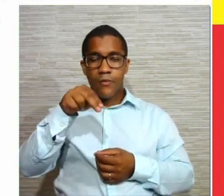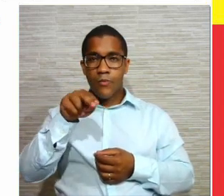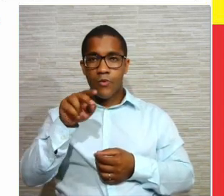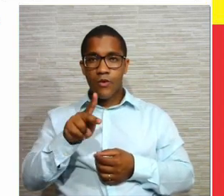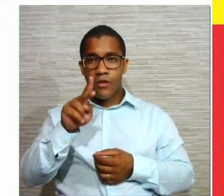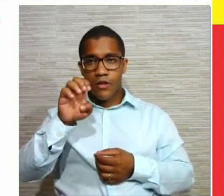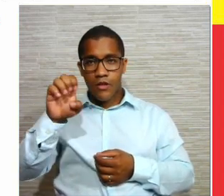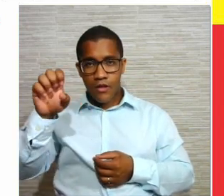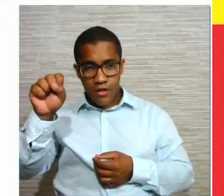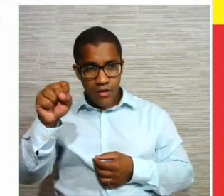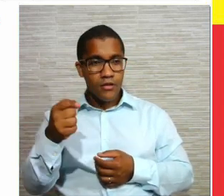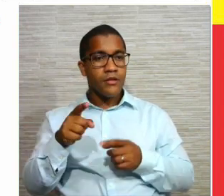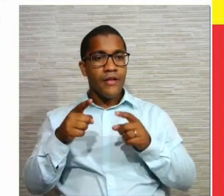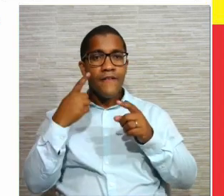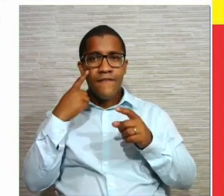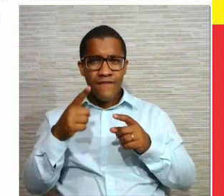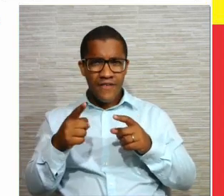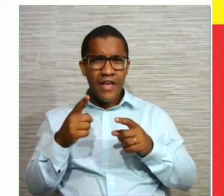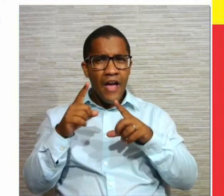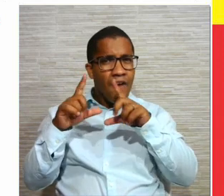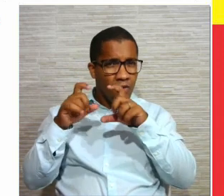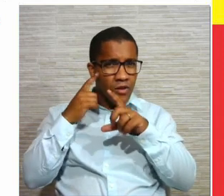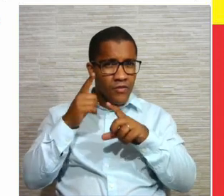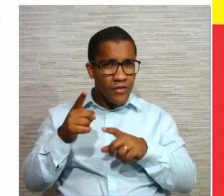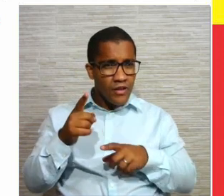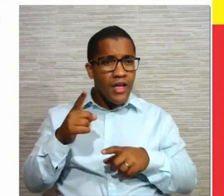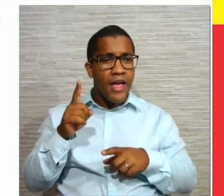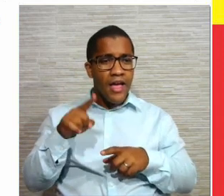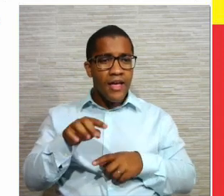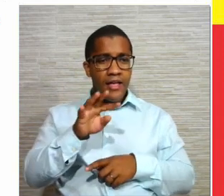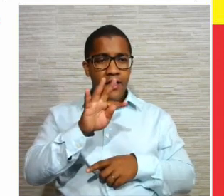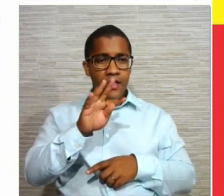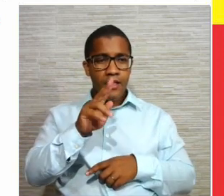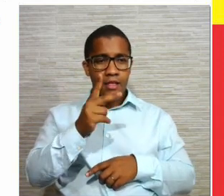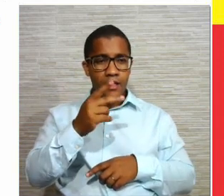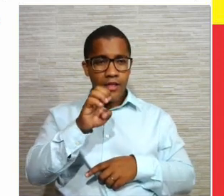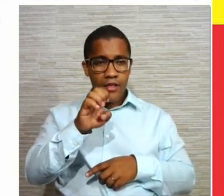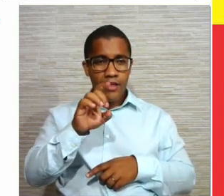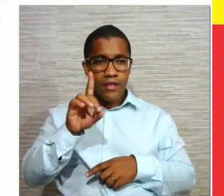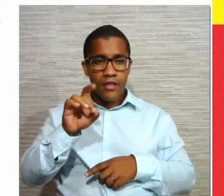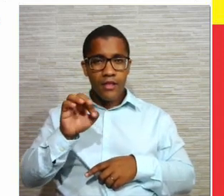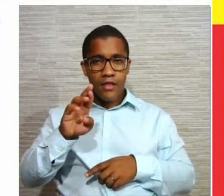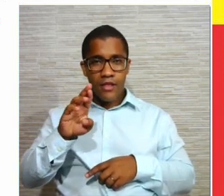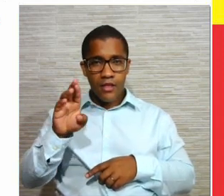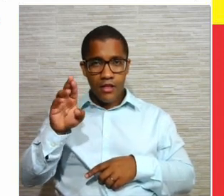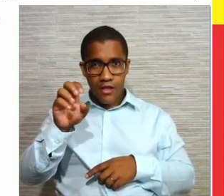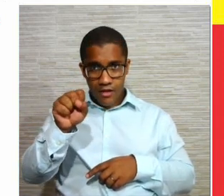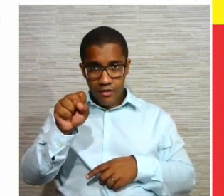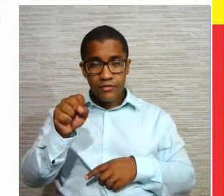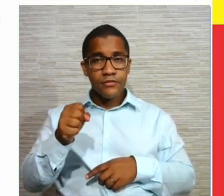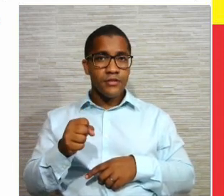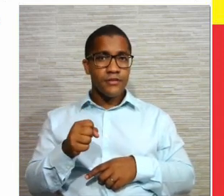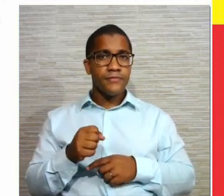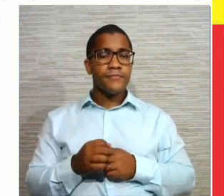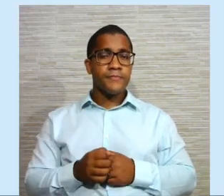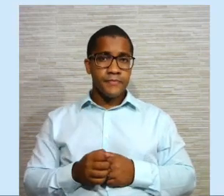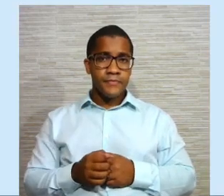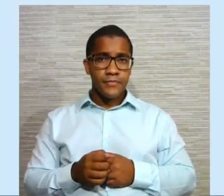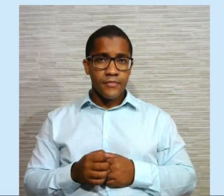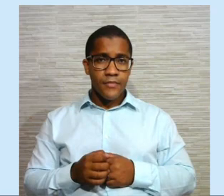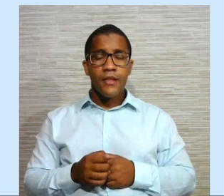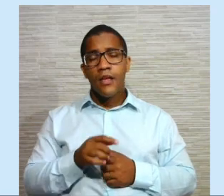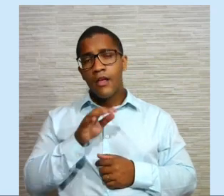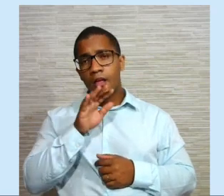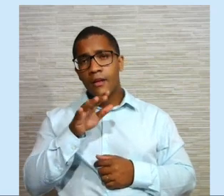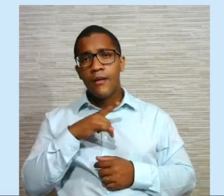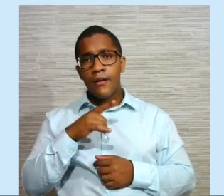e também The Doors. Na foto que vocês estão vendo aí é da banda The Doors, né, liderada por Jim Morrison.